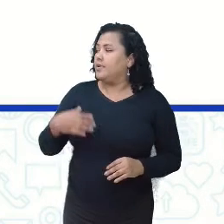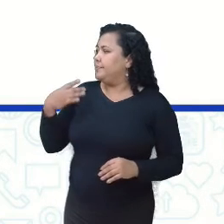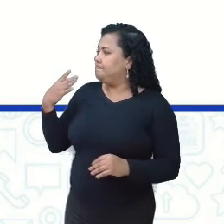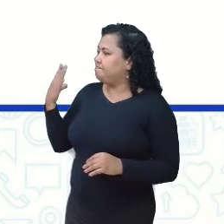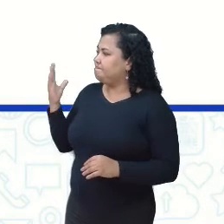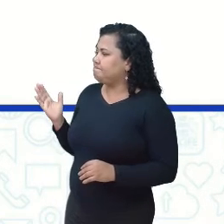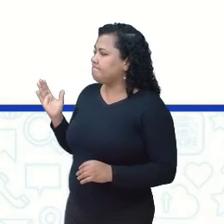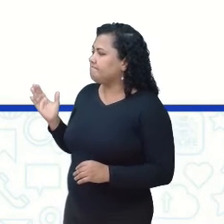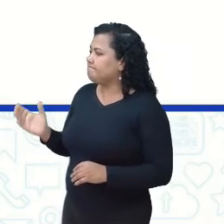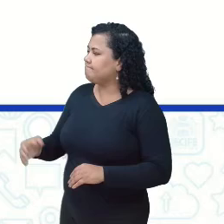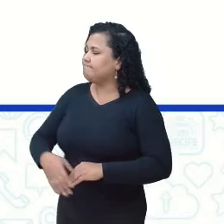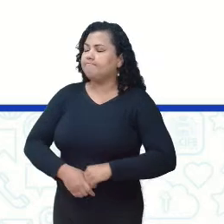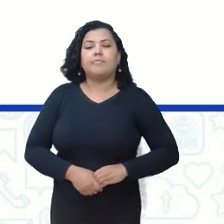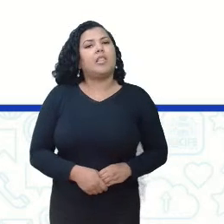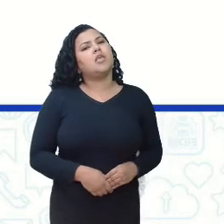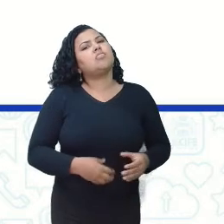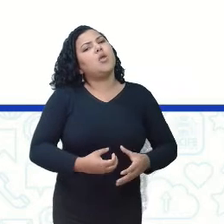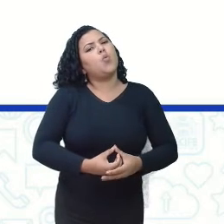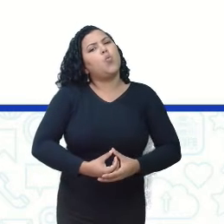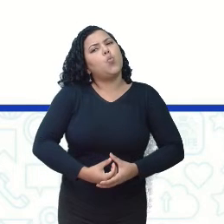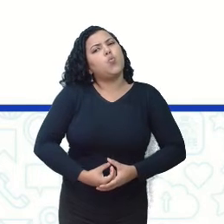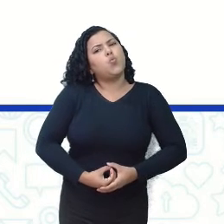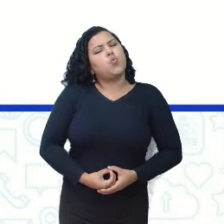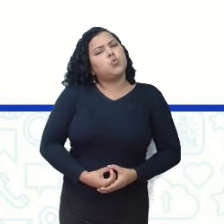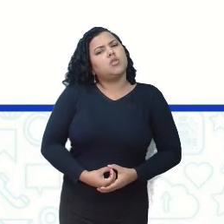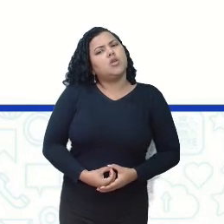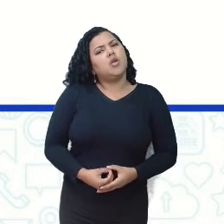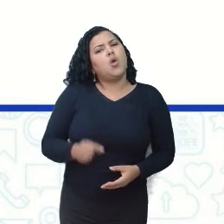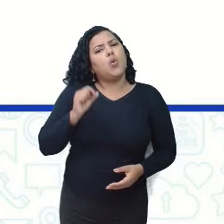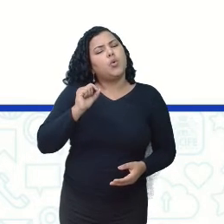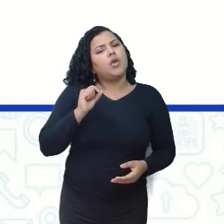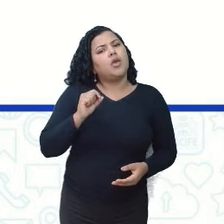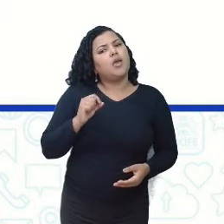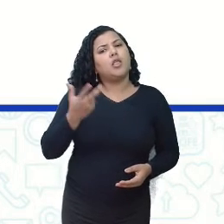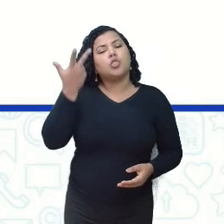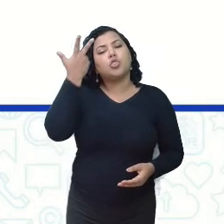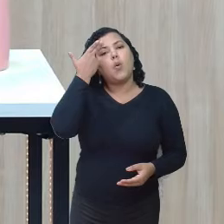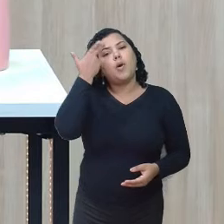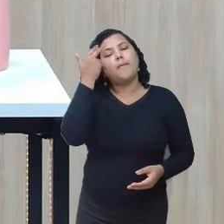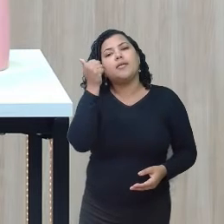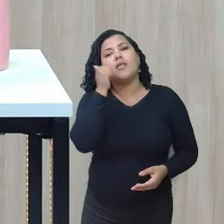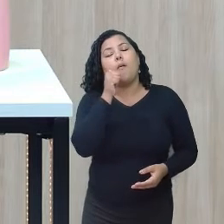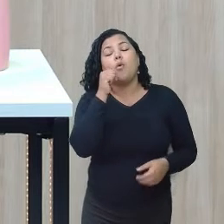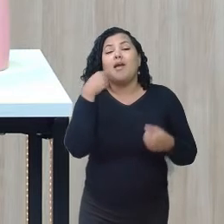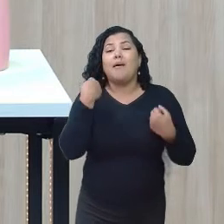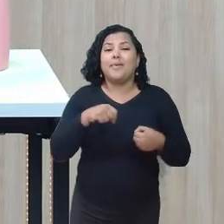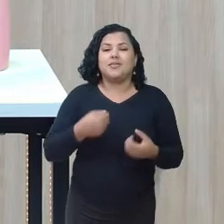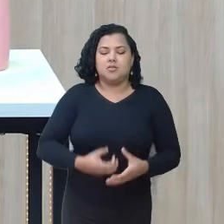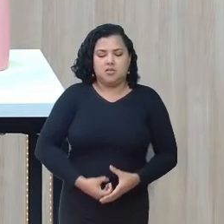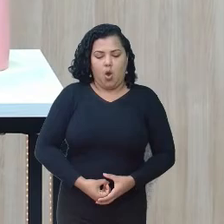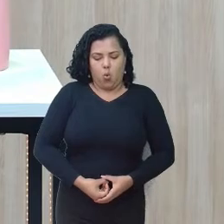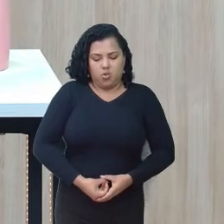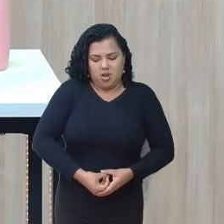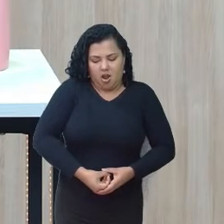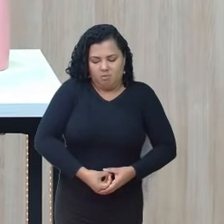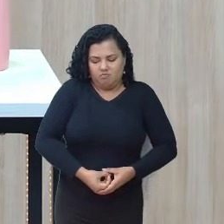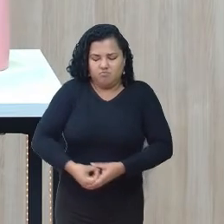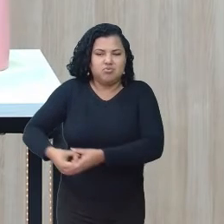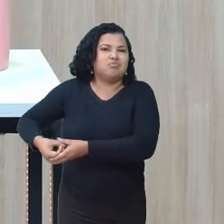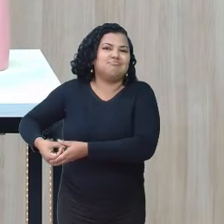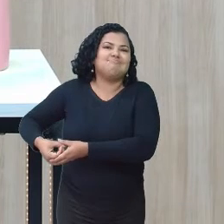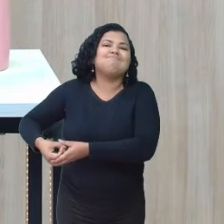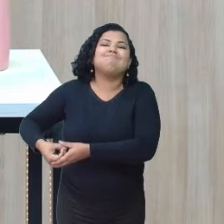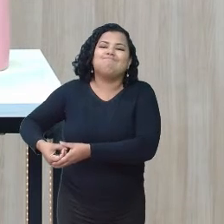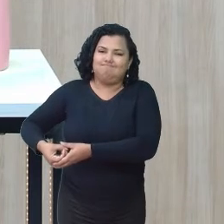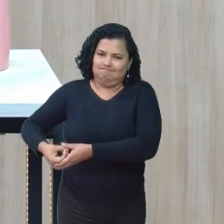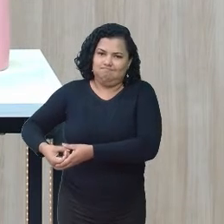falado nas mulheres. E muitas vezes a mulher precisa retirar, acontece alguma doença e a mulher